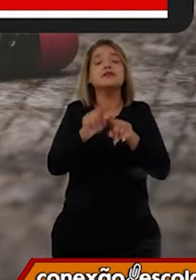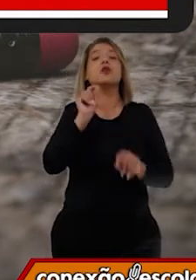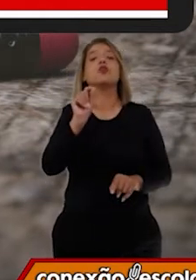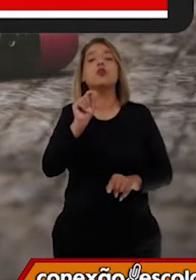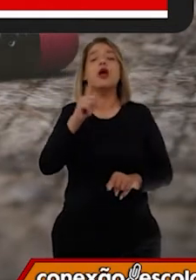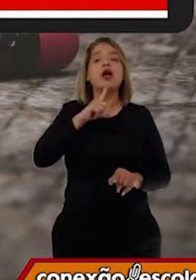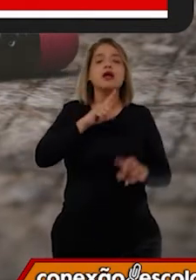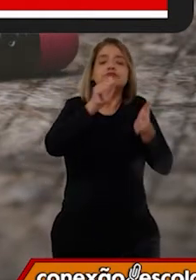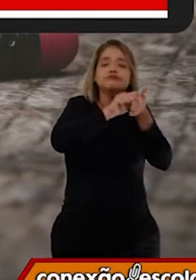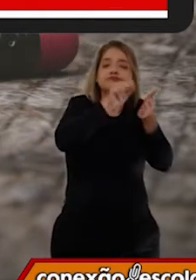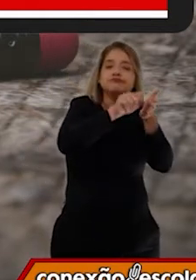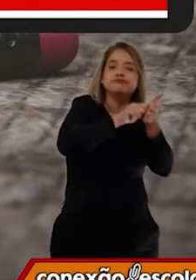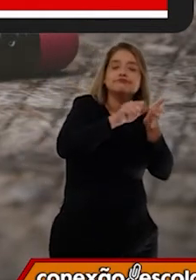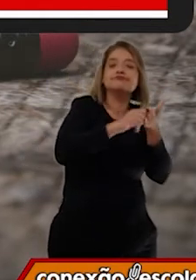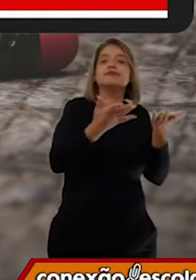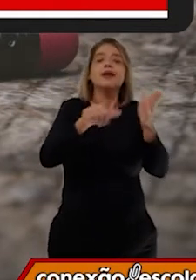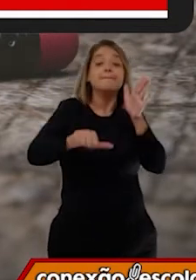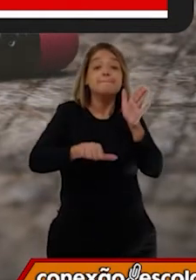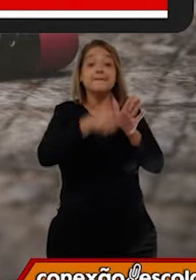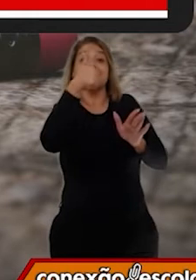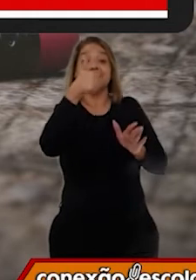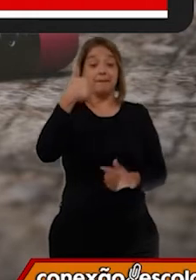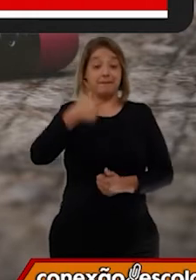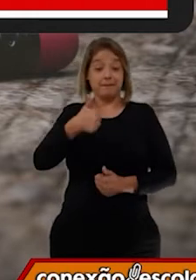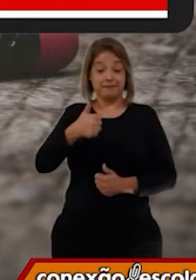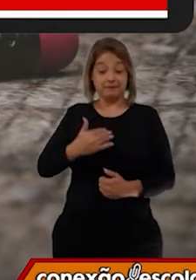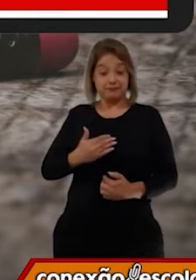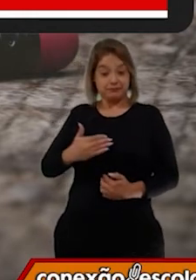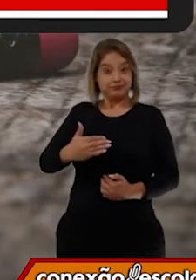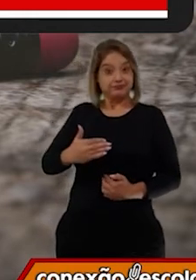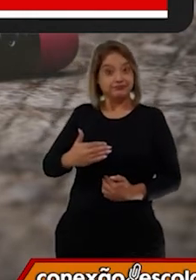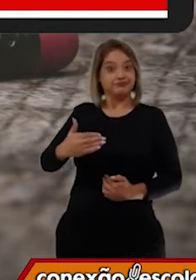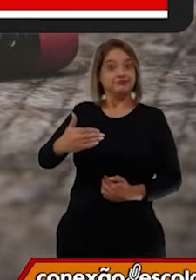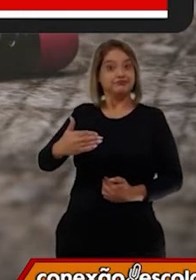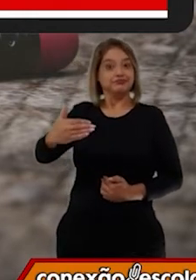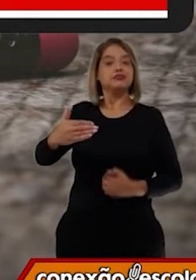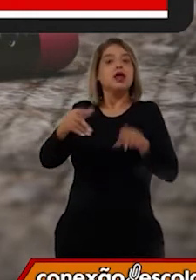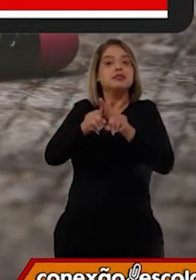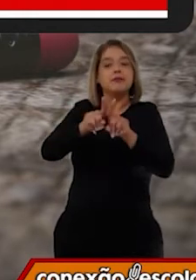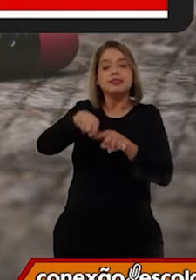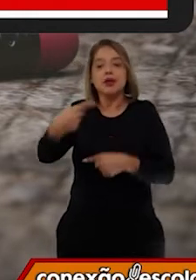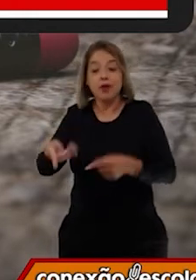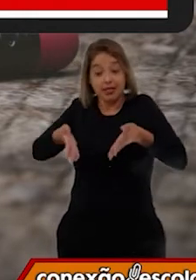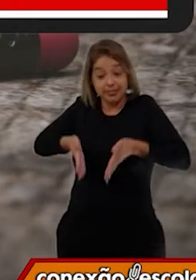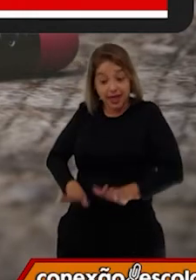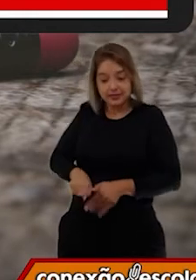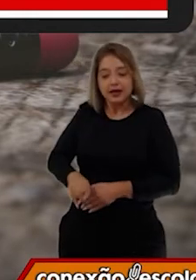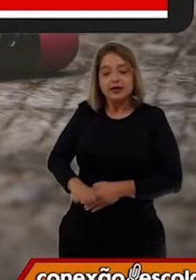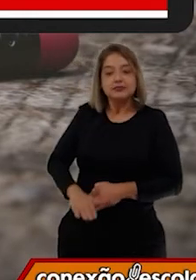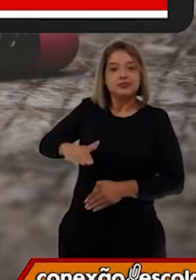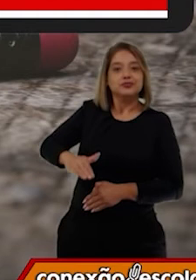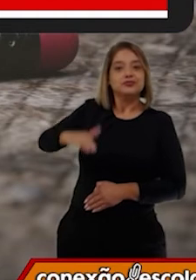as anotações sobre o primeiro mês, segundo mês, terceiro mês. Olha aí, novamente os